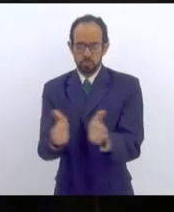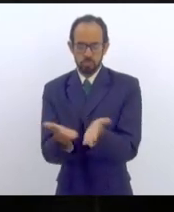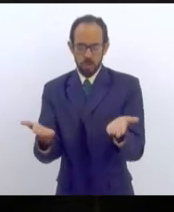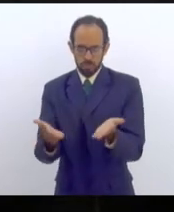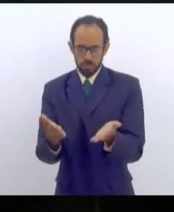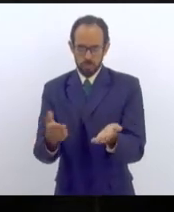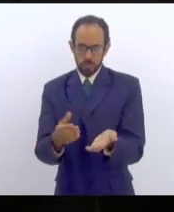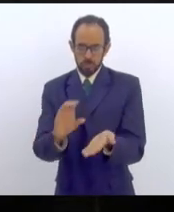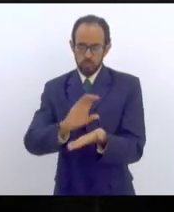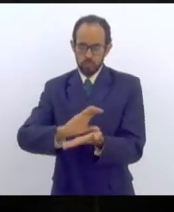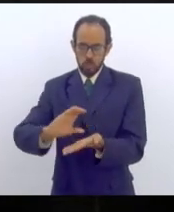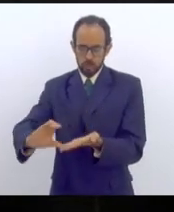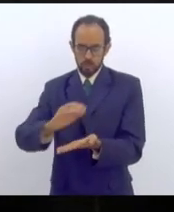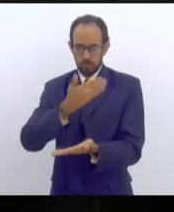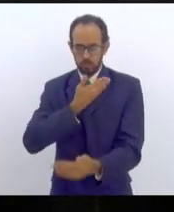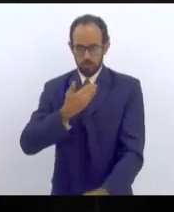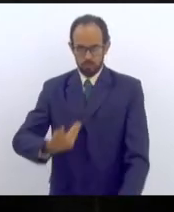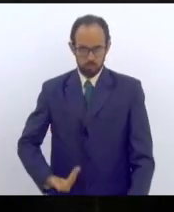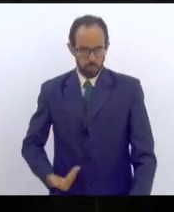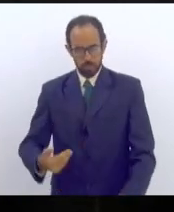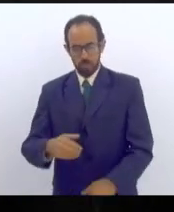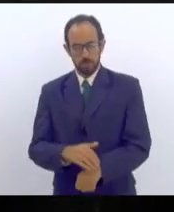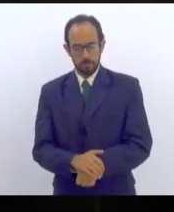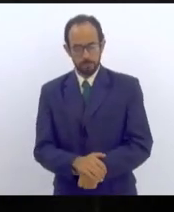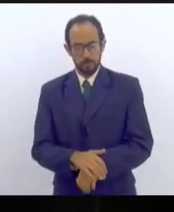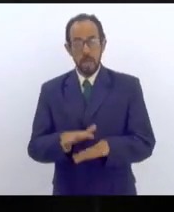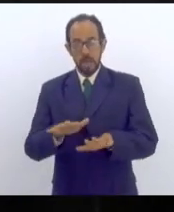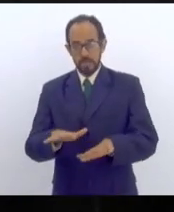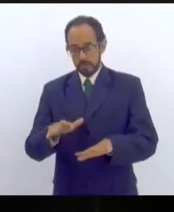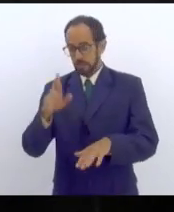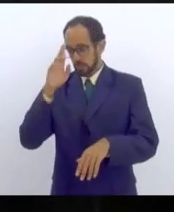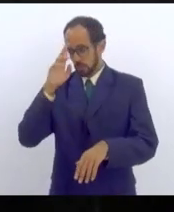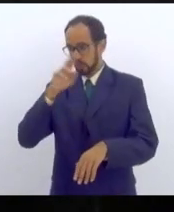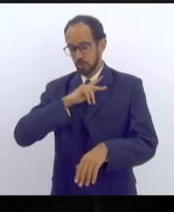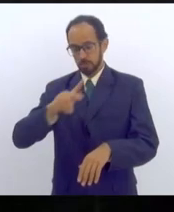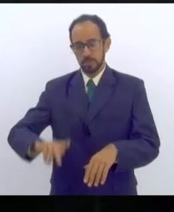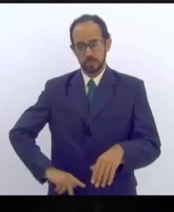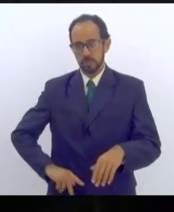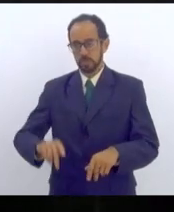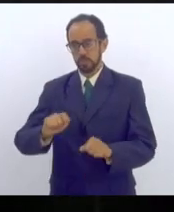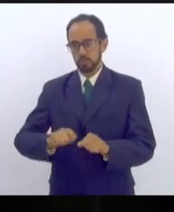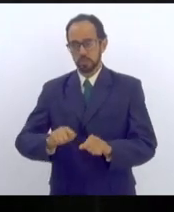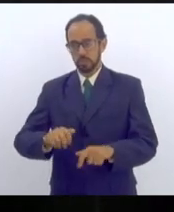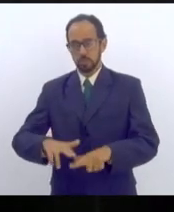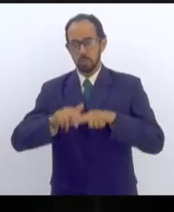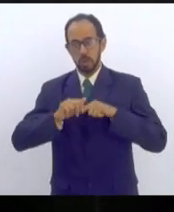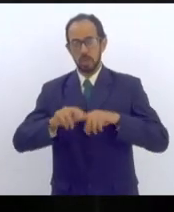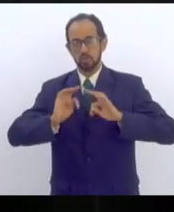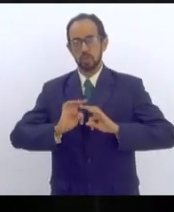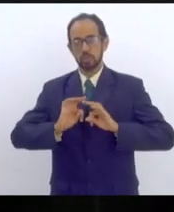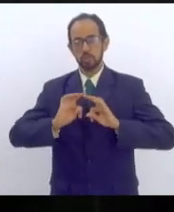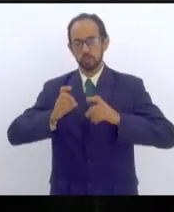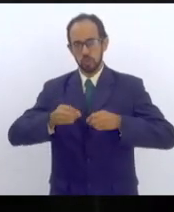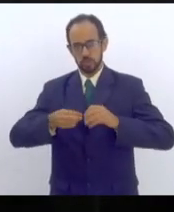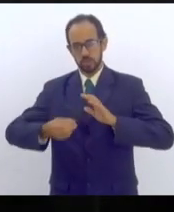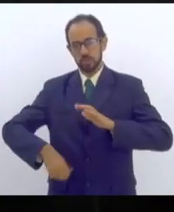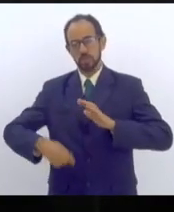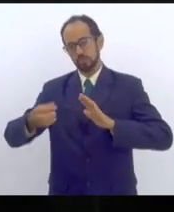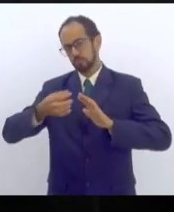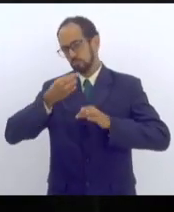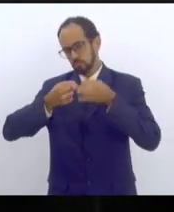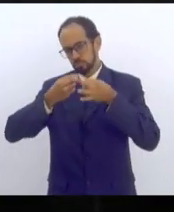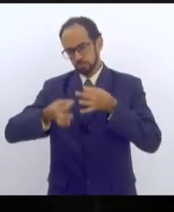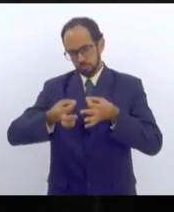no orçamento público. Assim posto, senhora presidente, diante de tais premissas,